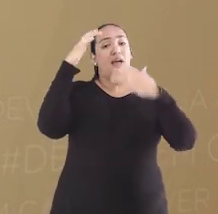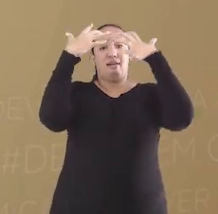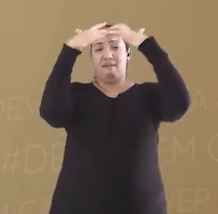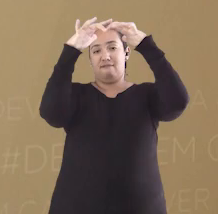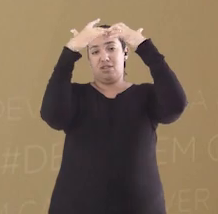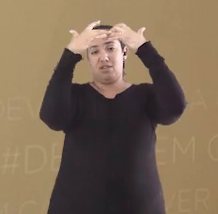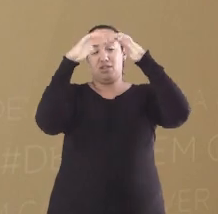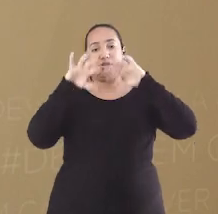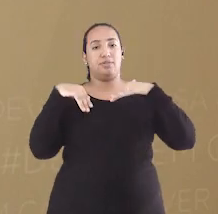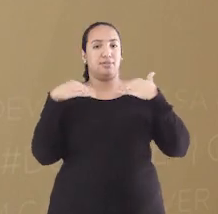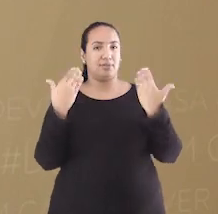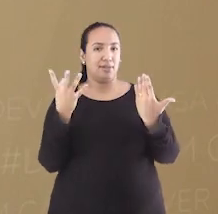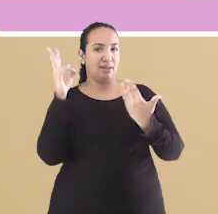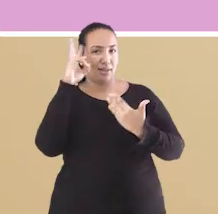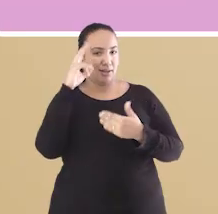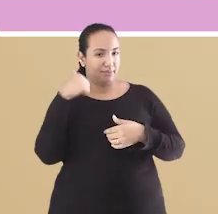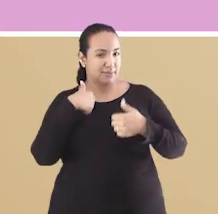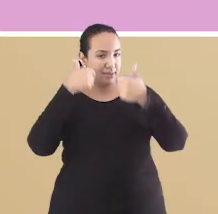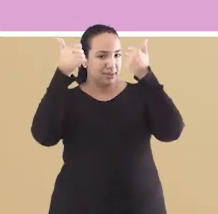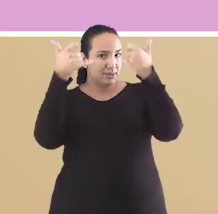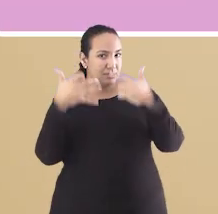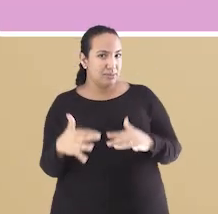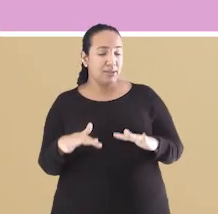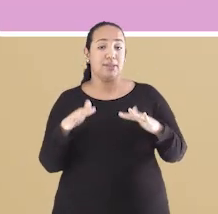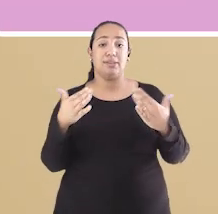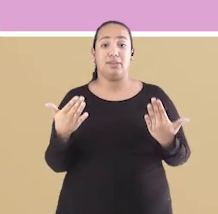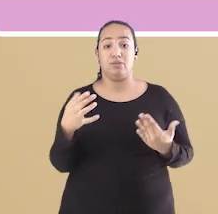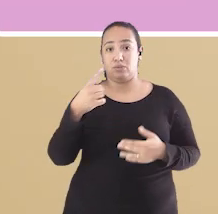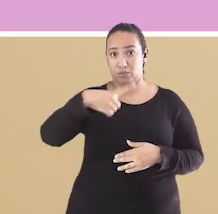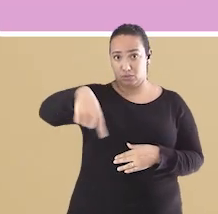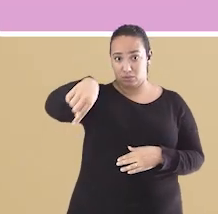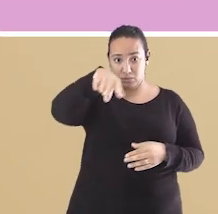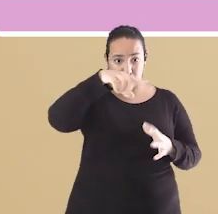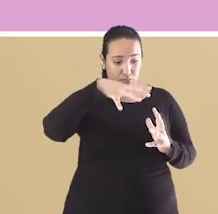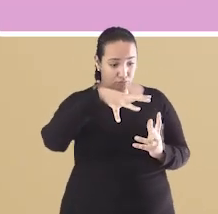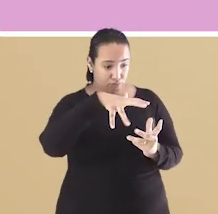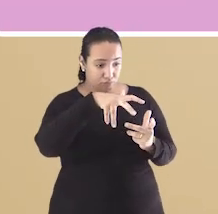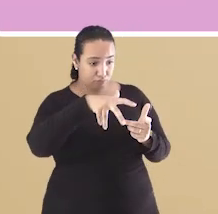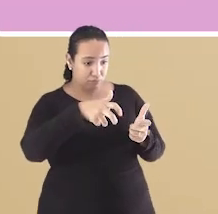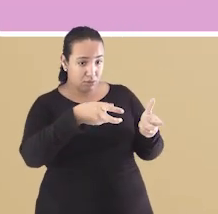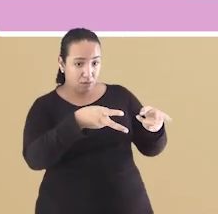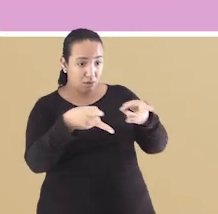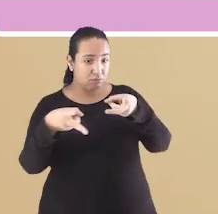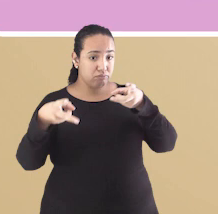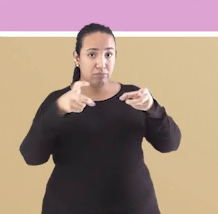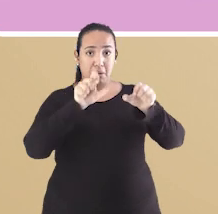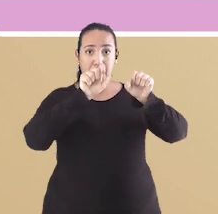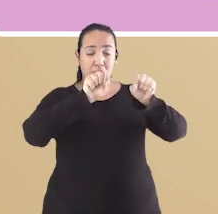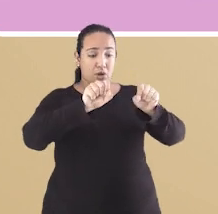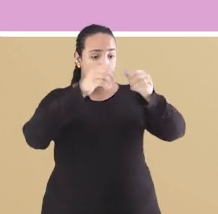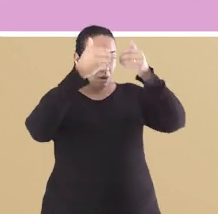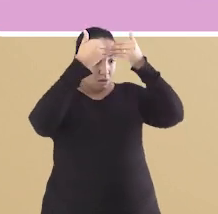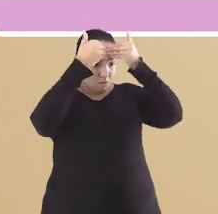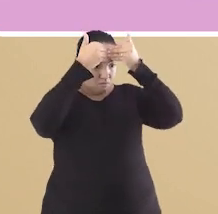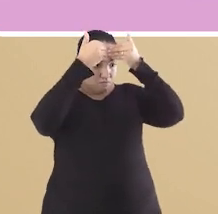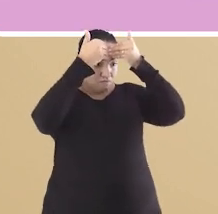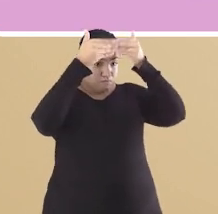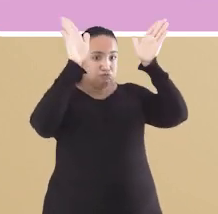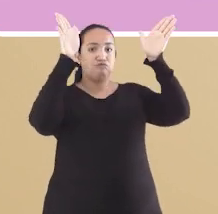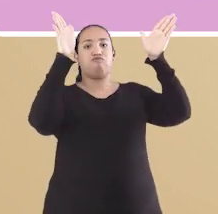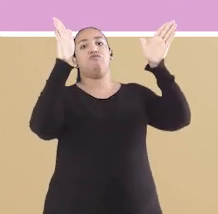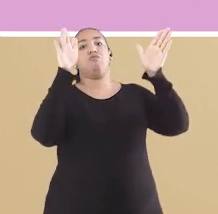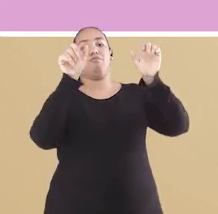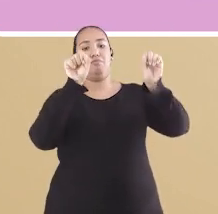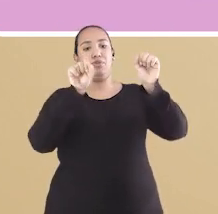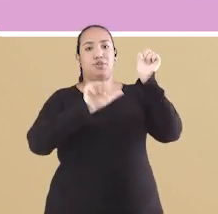eu disse para vocês anteriormente, a nossa cosmovisão pode ser ampliada, aumentada e